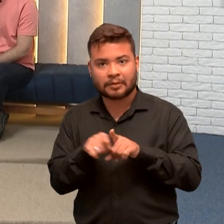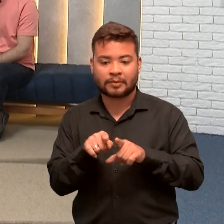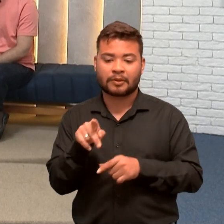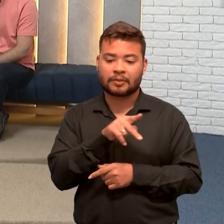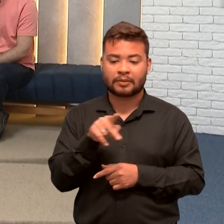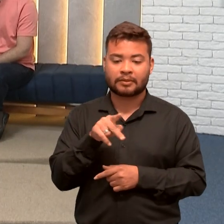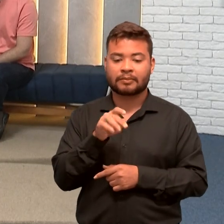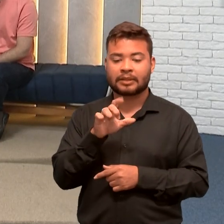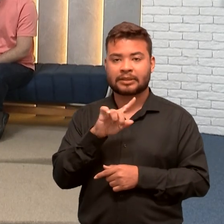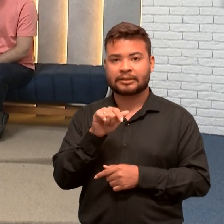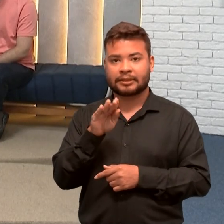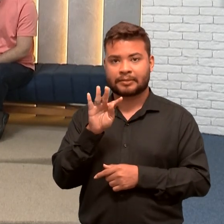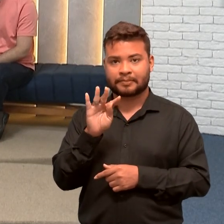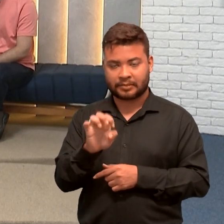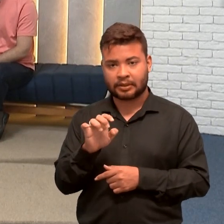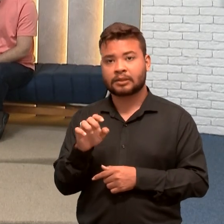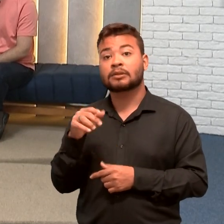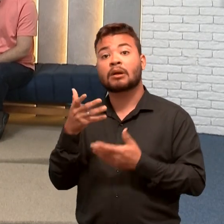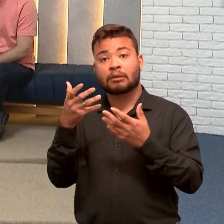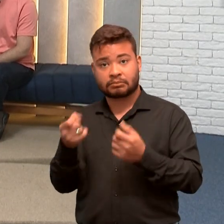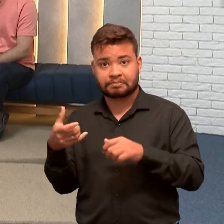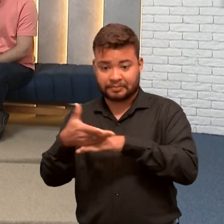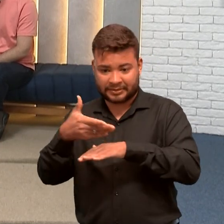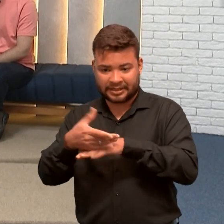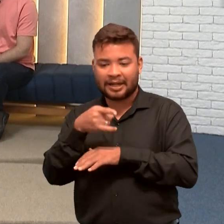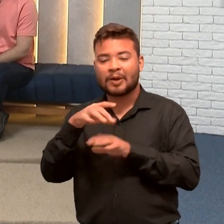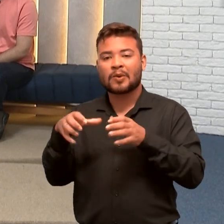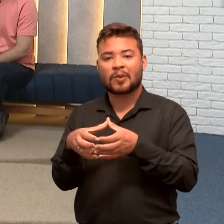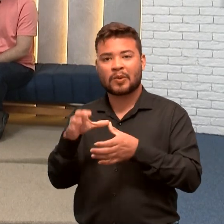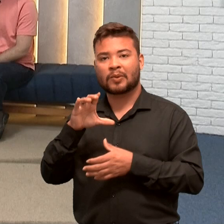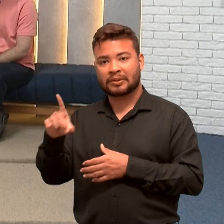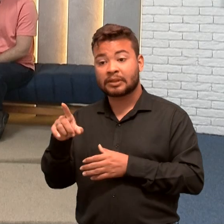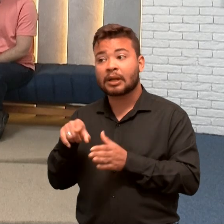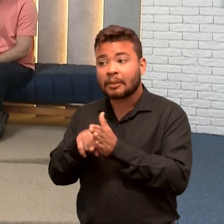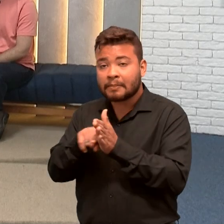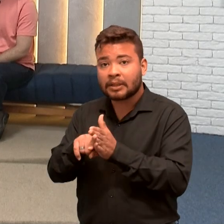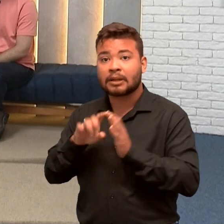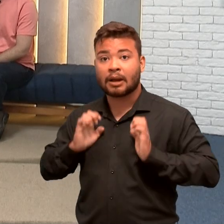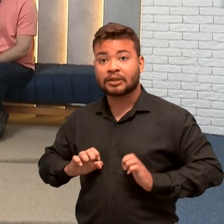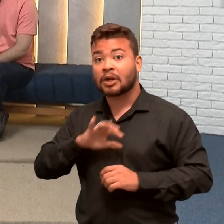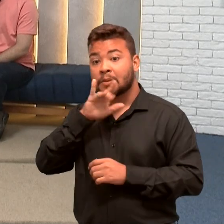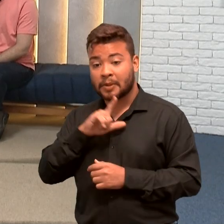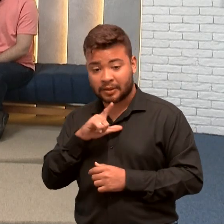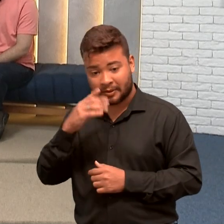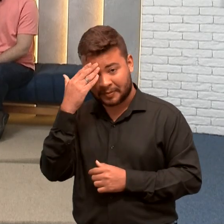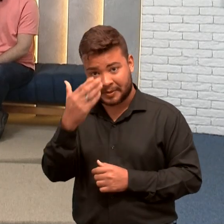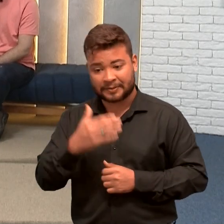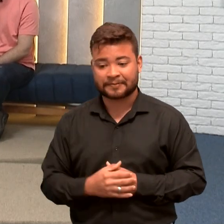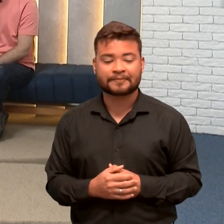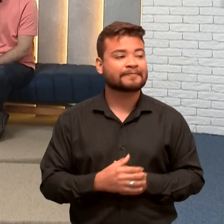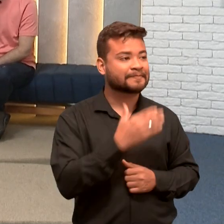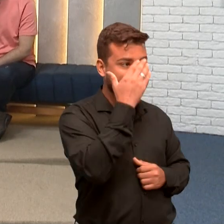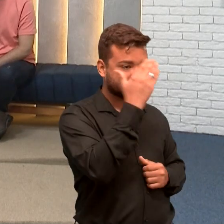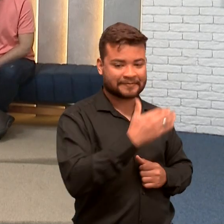a professora Elizabeth Mendes, coordenadora do Comitê de Ética no Uso de Animais da UFG. Muito obrigado. Obrigada. Pessoal, é